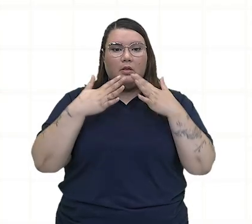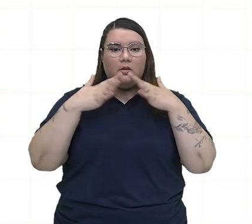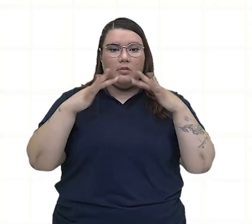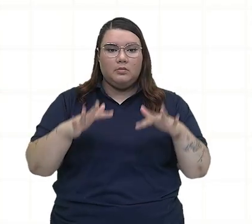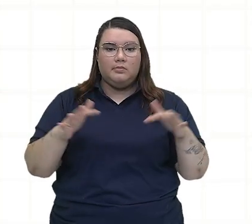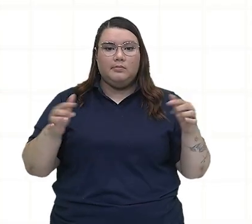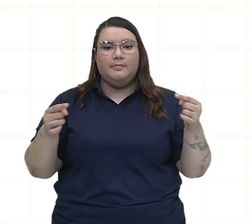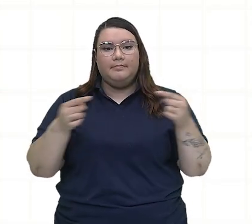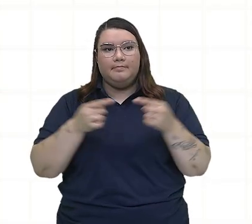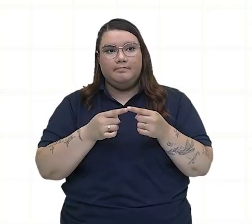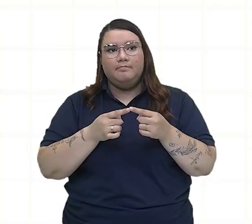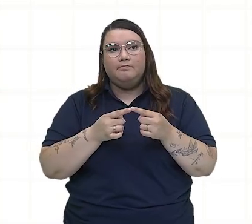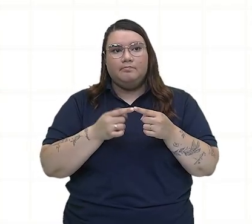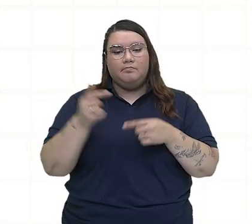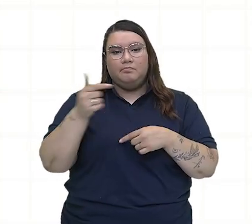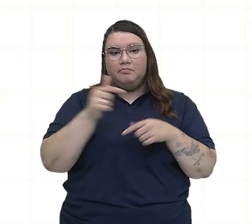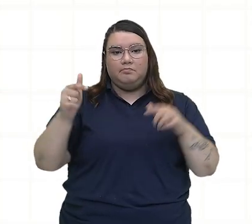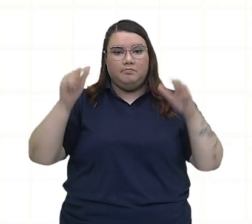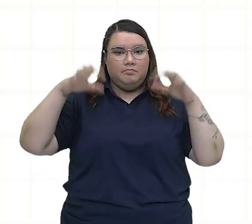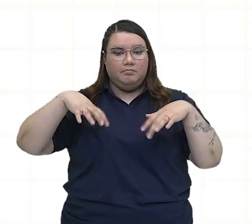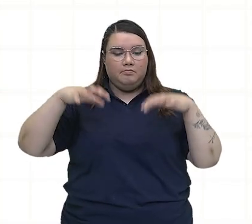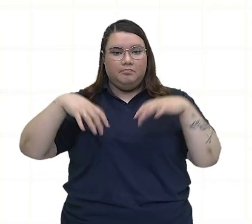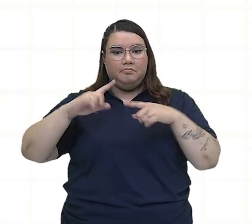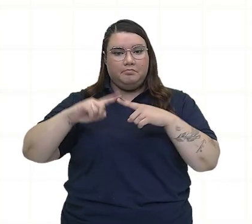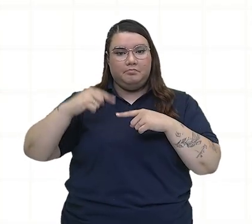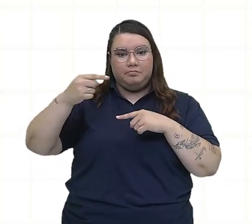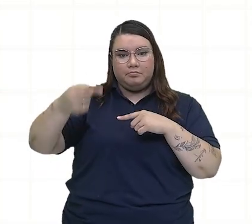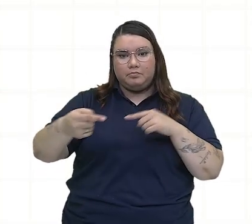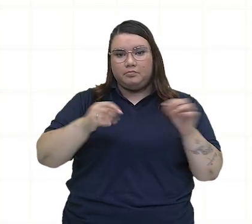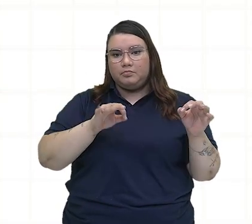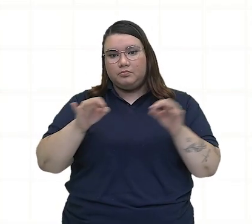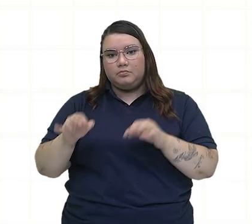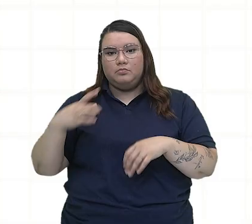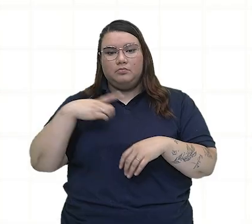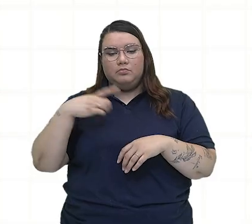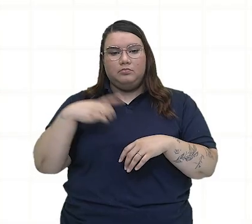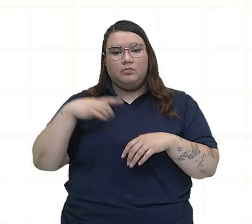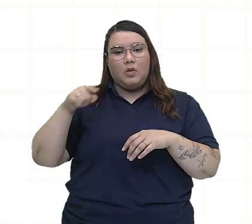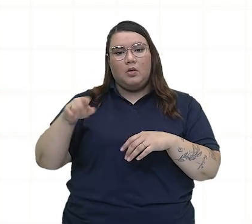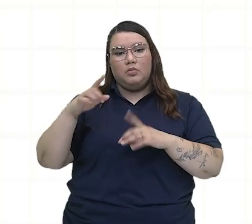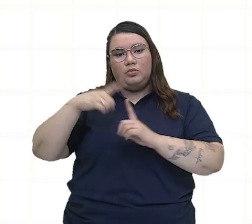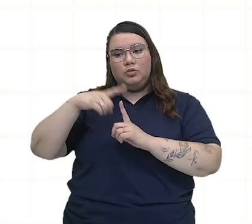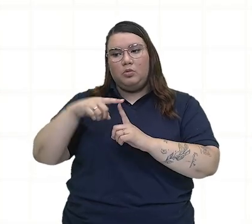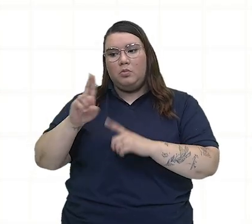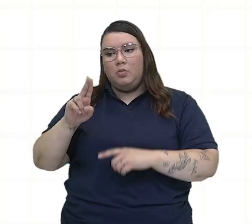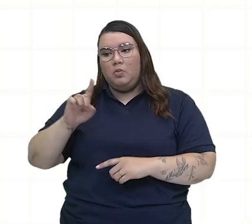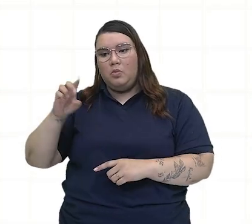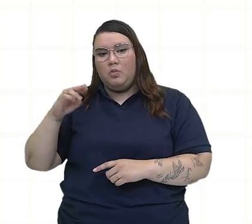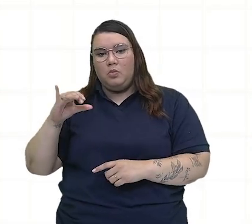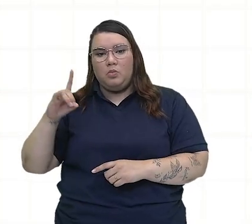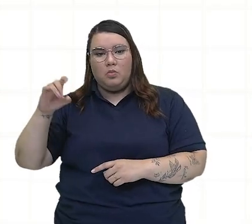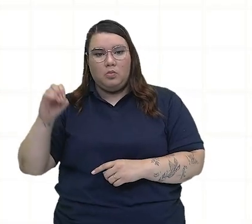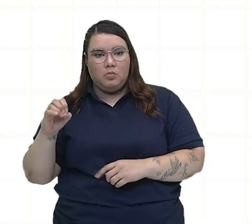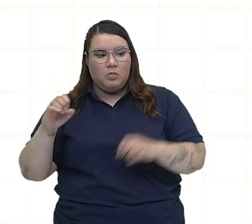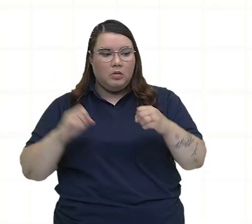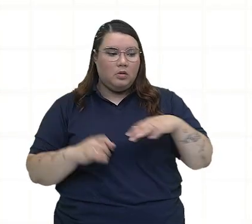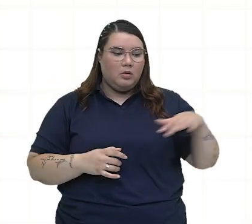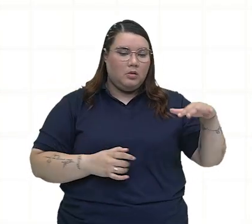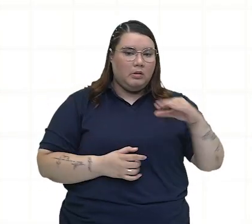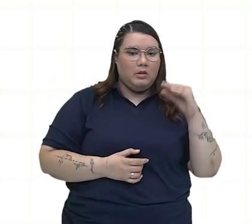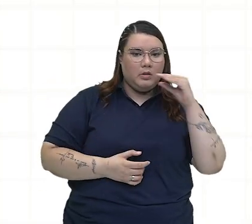essa barreira acaba que não tem chuva para o outro lado, sendo então mais úmido de um lado e do outro lado da montanha